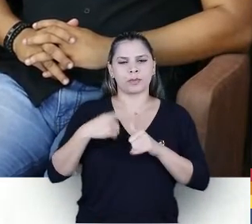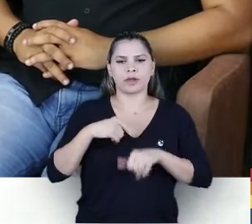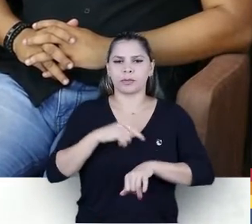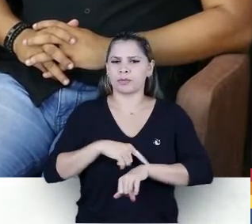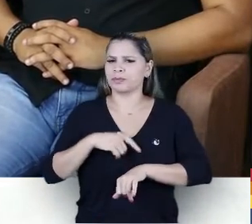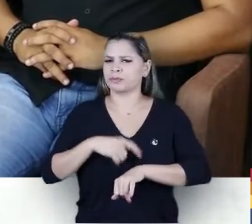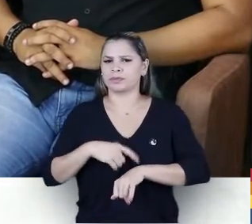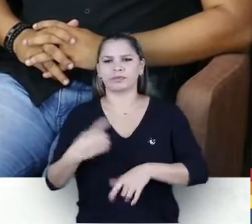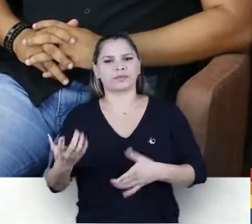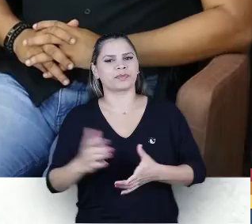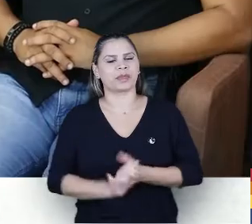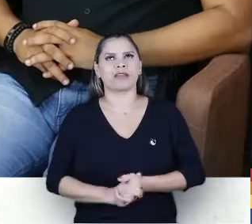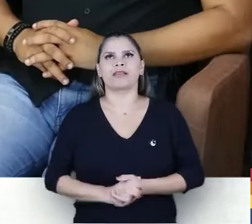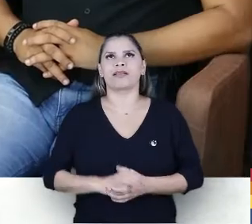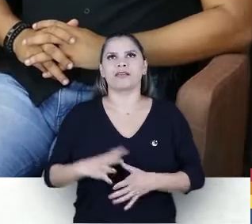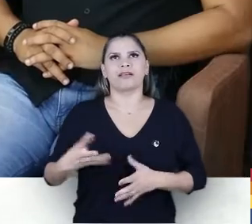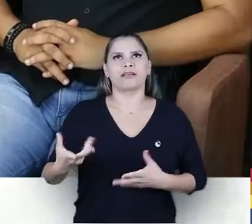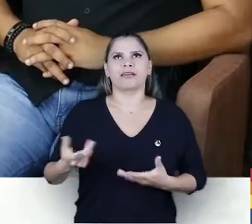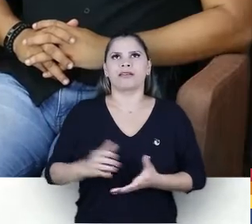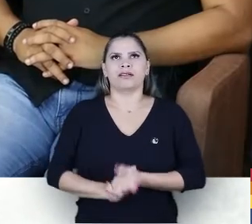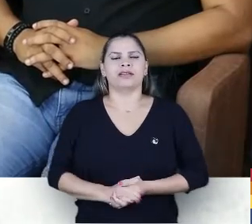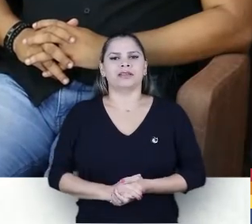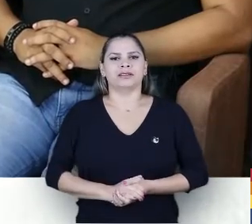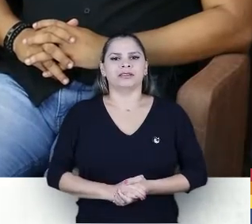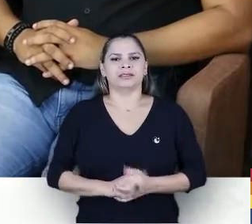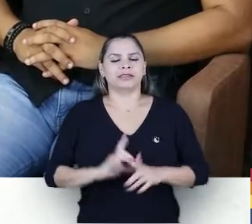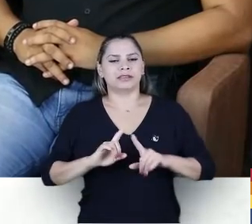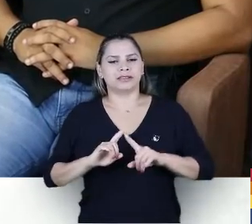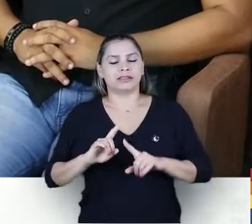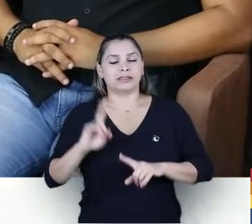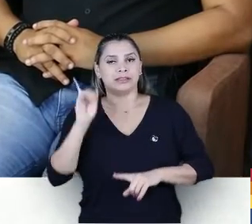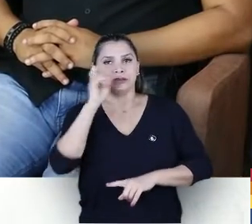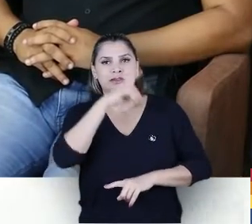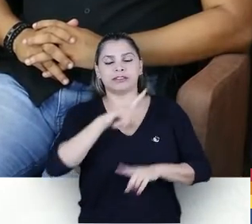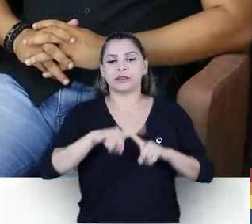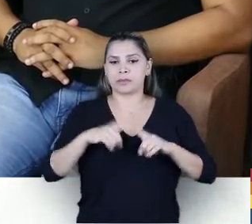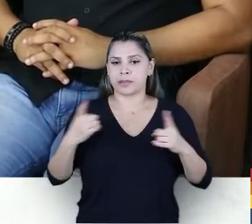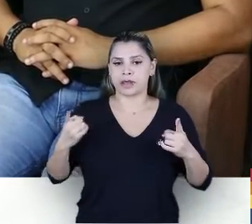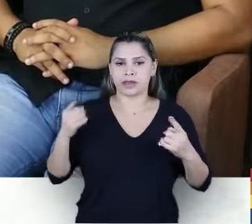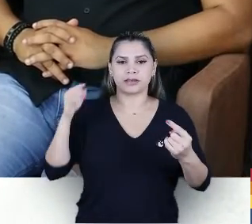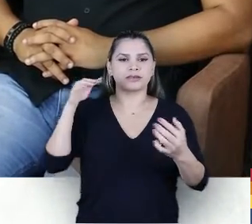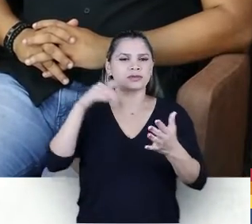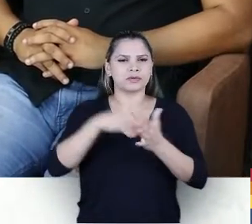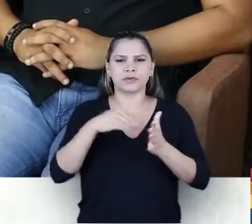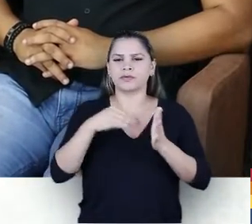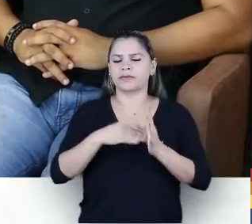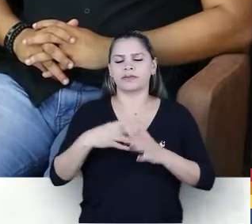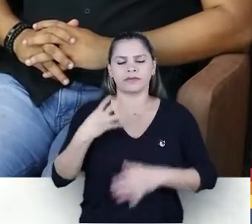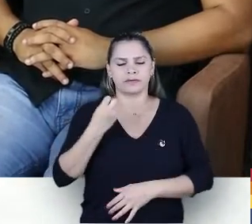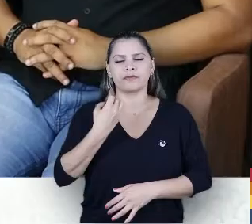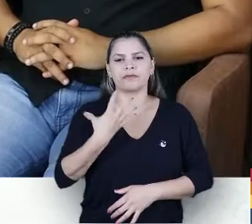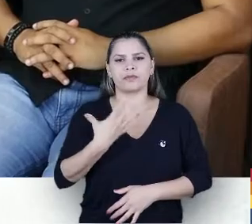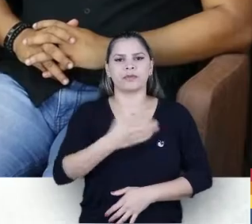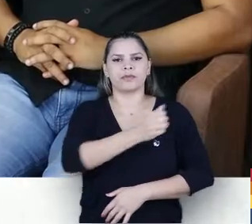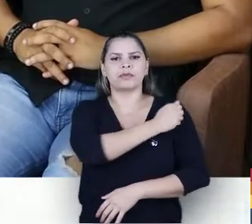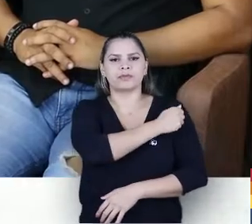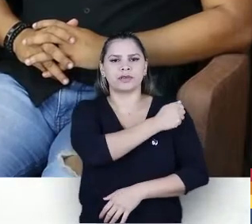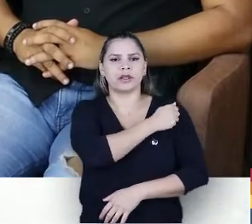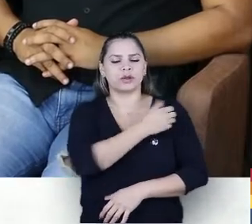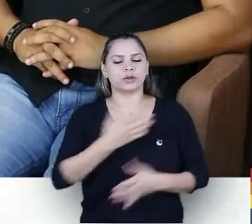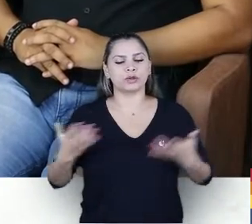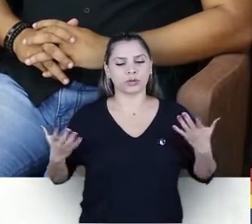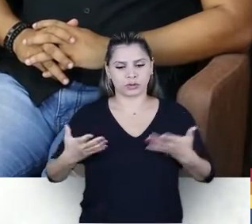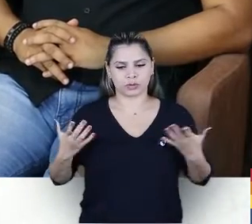foi um processo árduo, como você perguntou, né? Eles gostaram. Então, no primeiro momento foi, assim, obstaculoso, vamos dizer